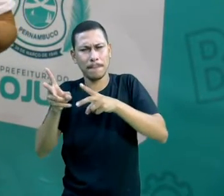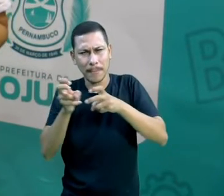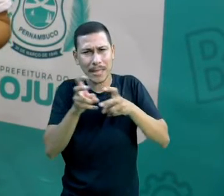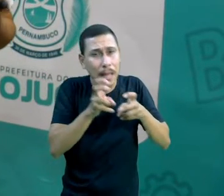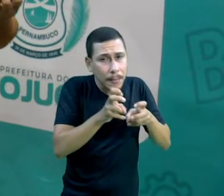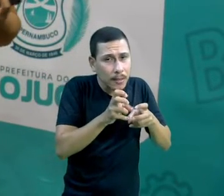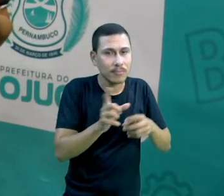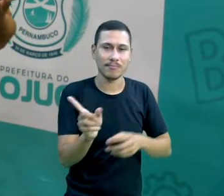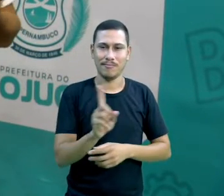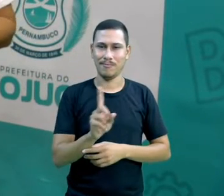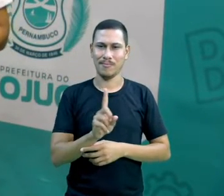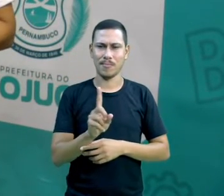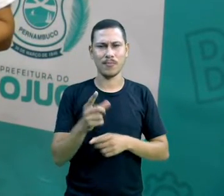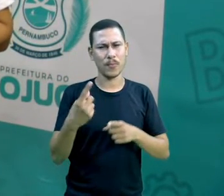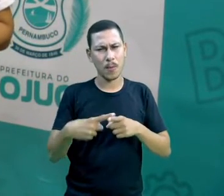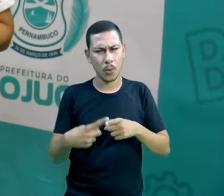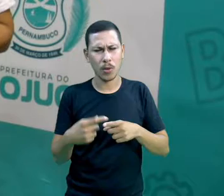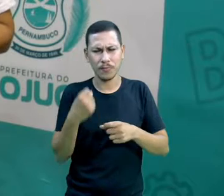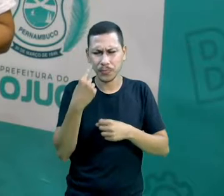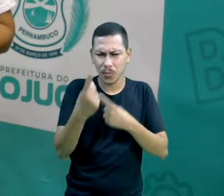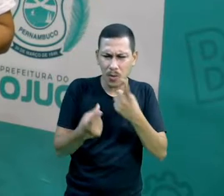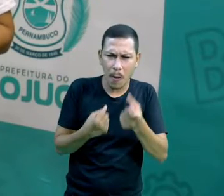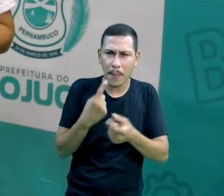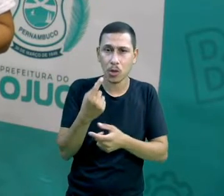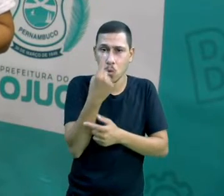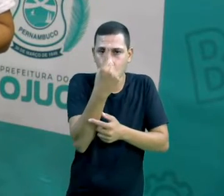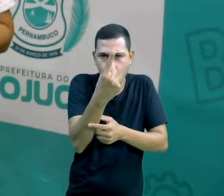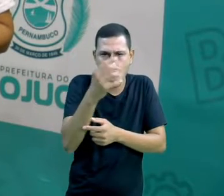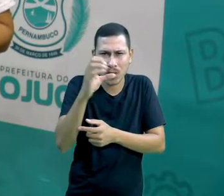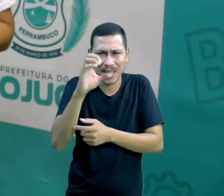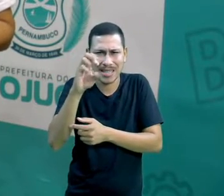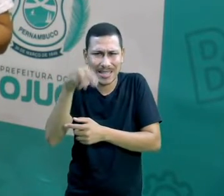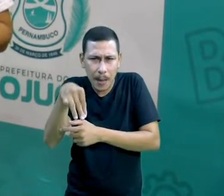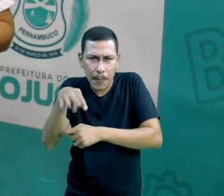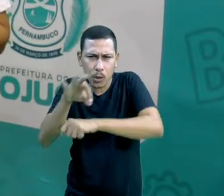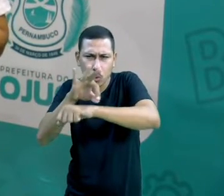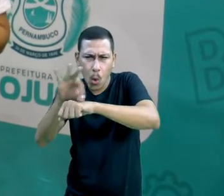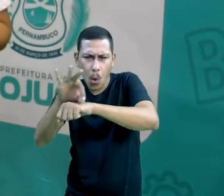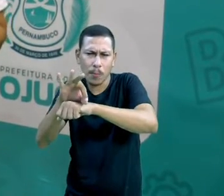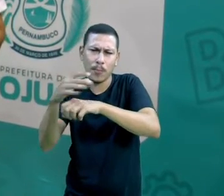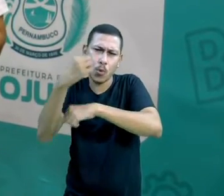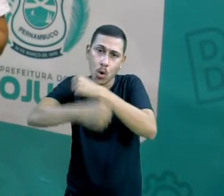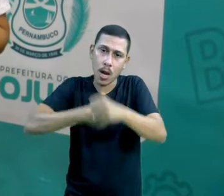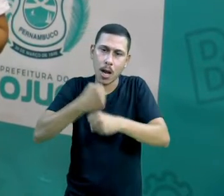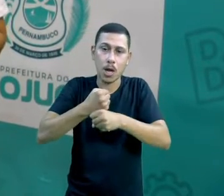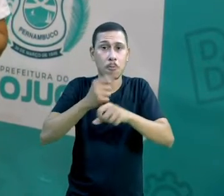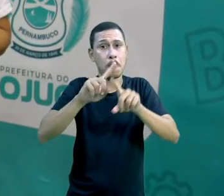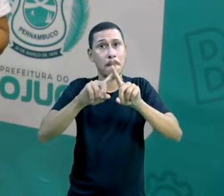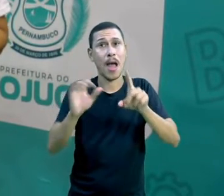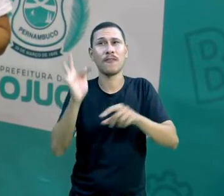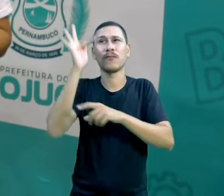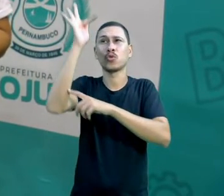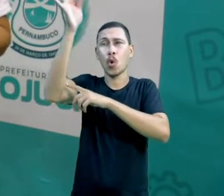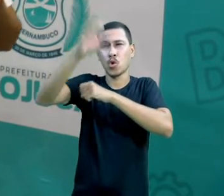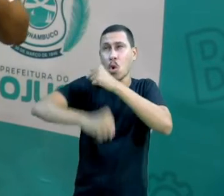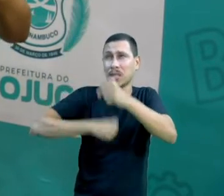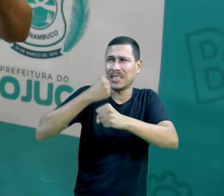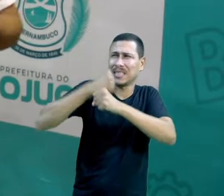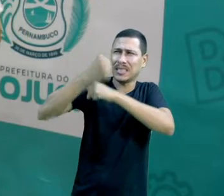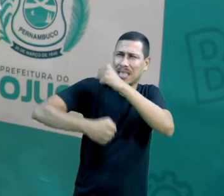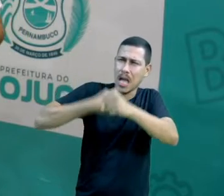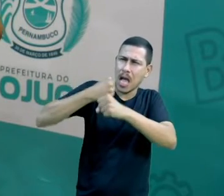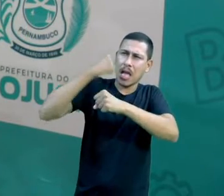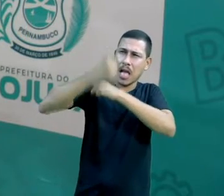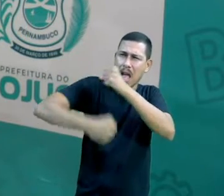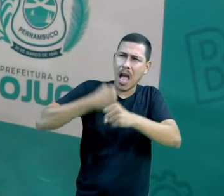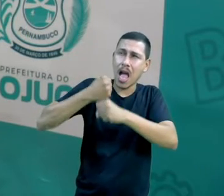perceber? Não, porque é mais ou menos 1 centímetro por ano, é muito pequenininho. Mas daqui a anos e anos e anos a